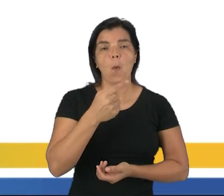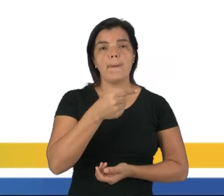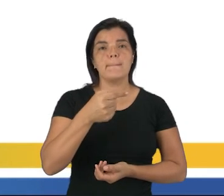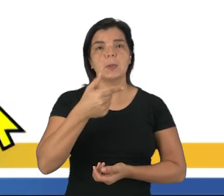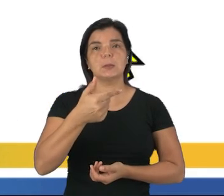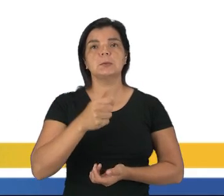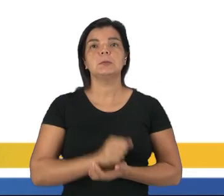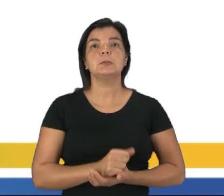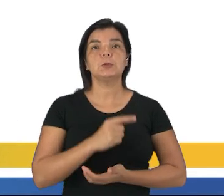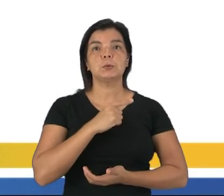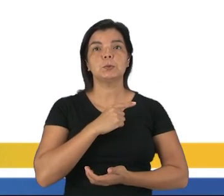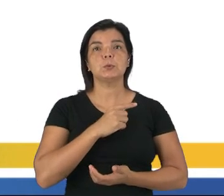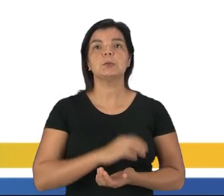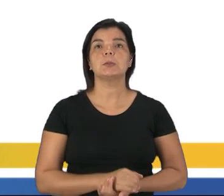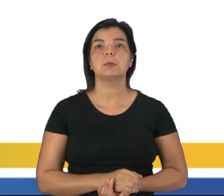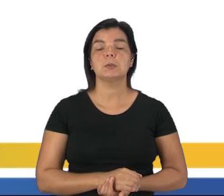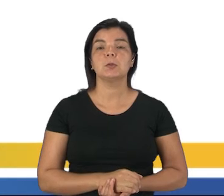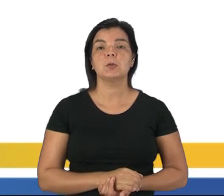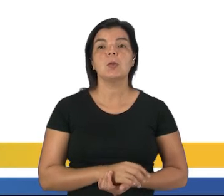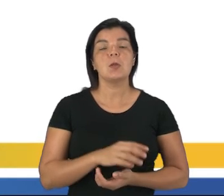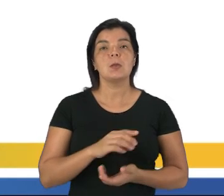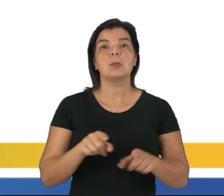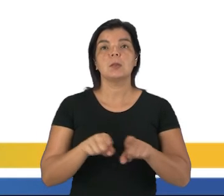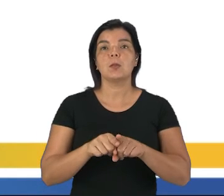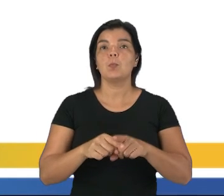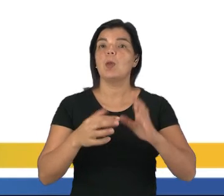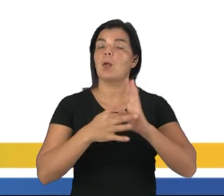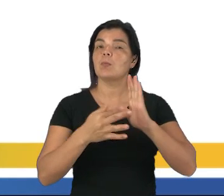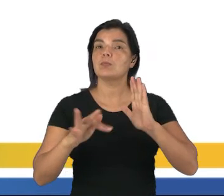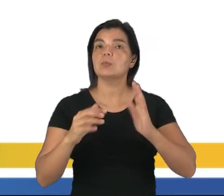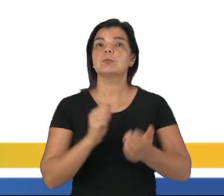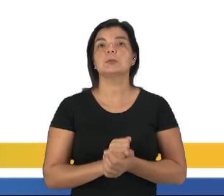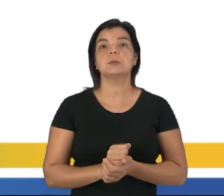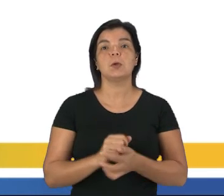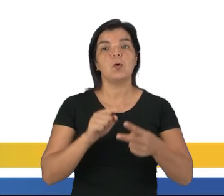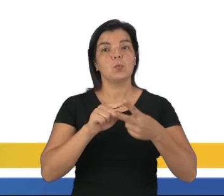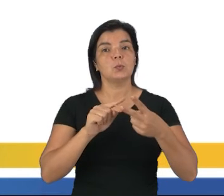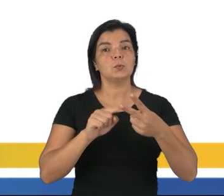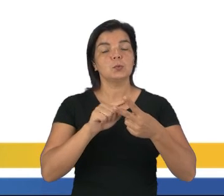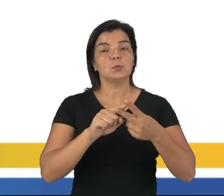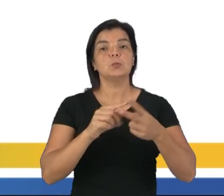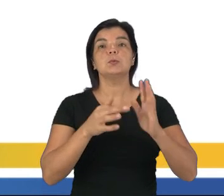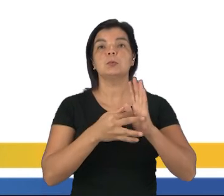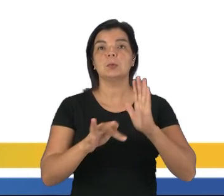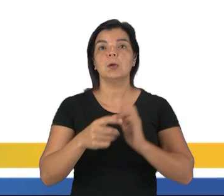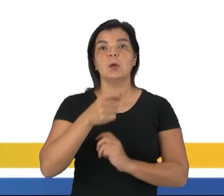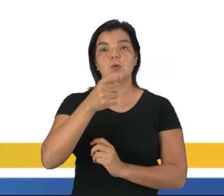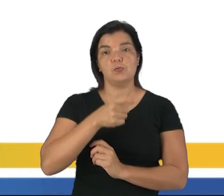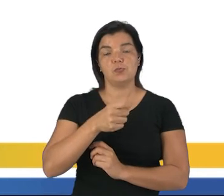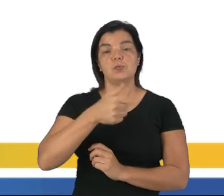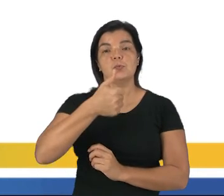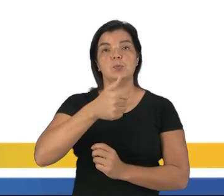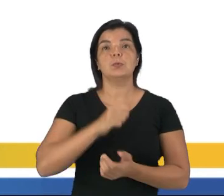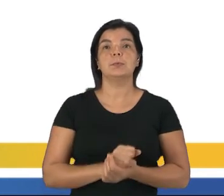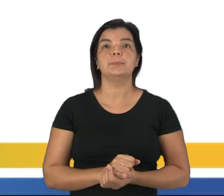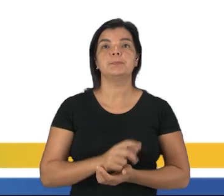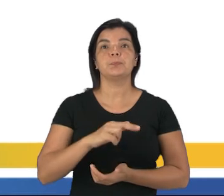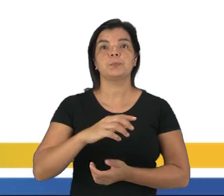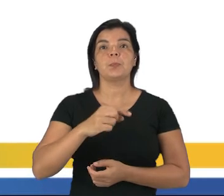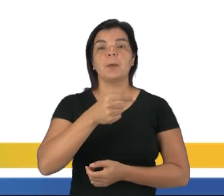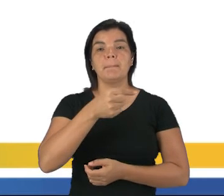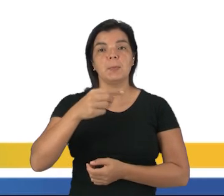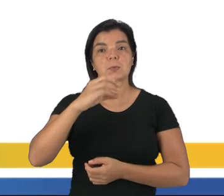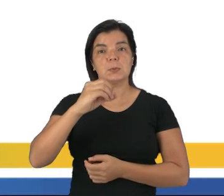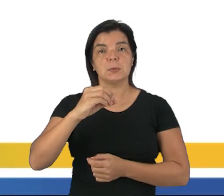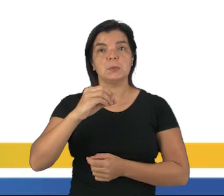tenho aqui, né, as coordenadas do vértice que é dada por essas duas fórmulas, né? O x do vértice é dado